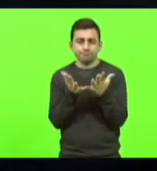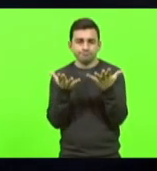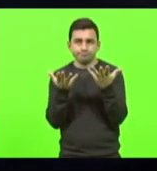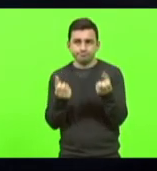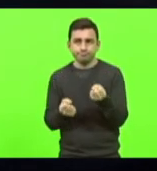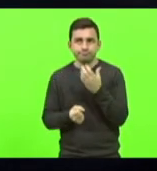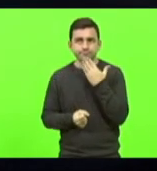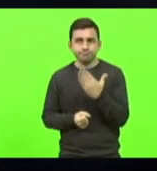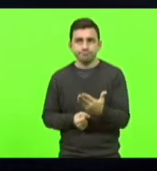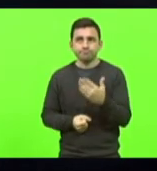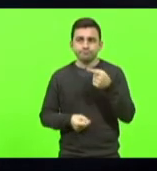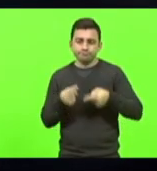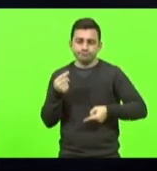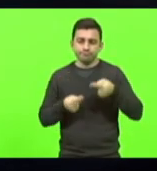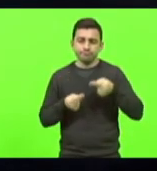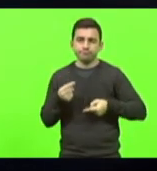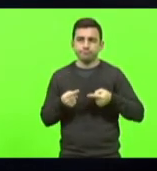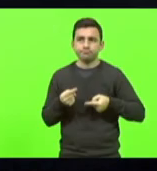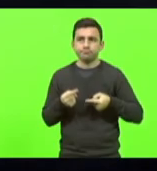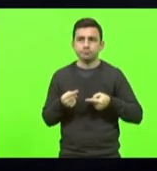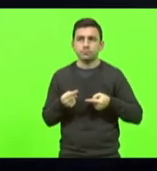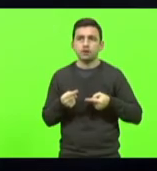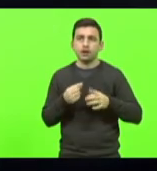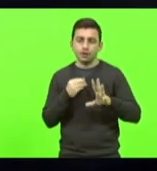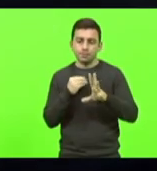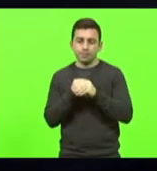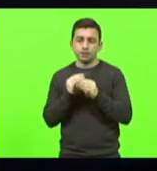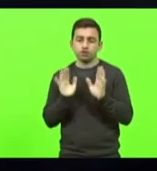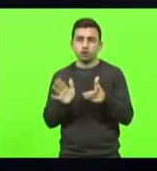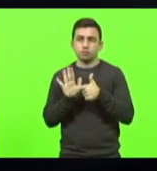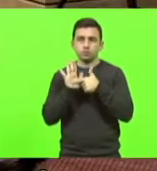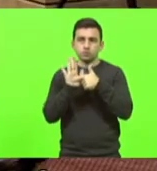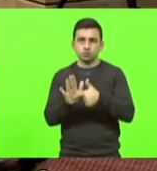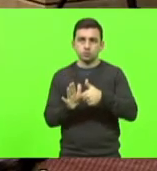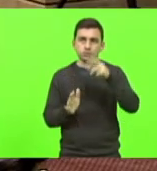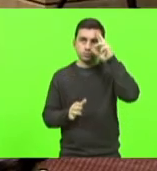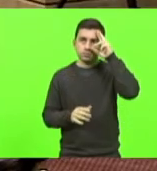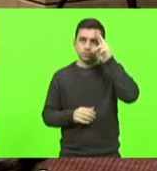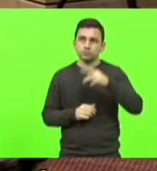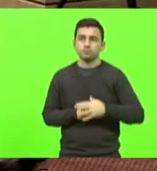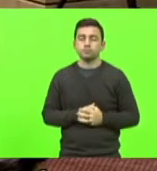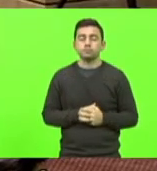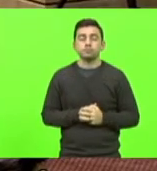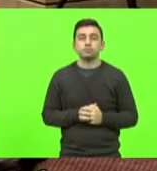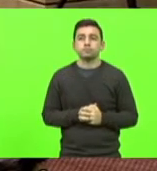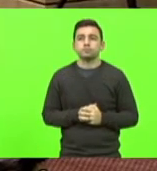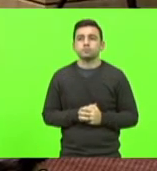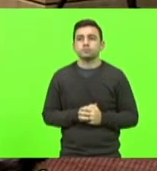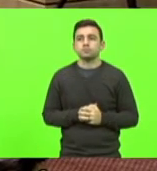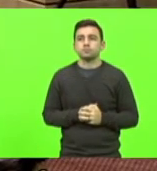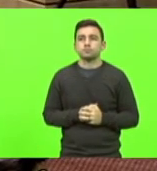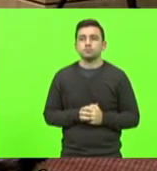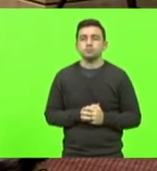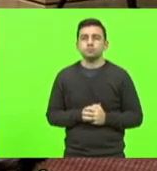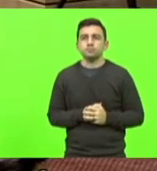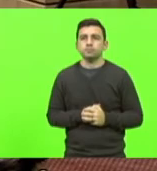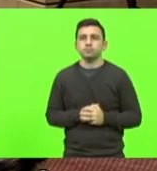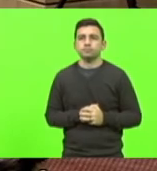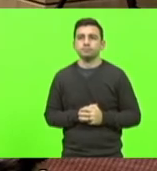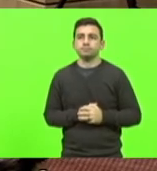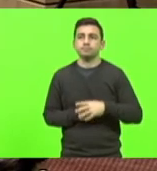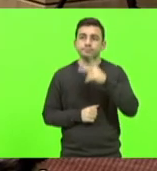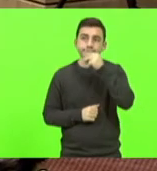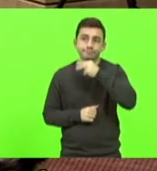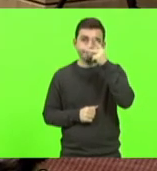para discussão em plenário da emenda apresentada pelo Deputado Alba a lenda que estando a deputado Kennedy